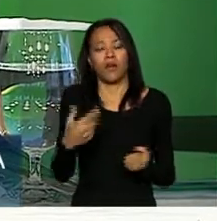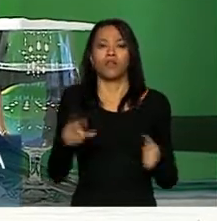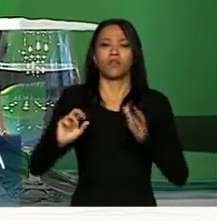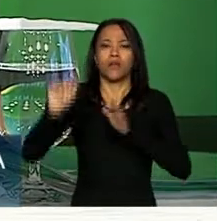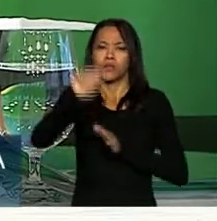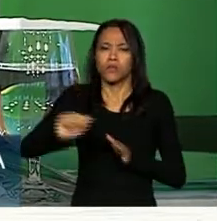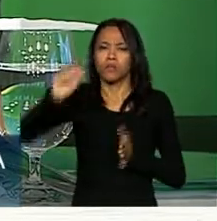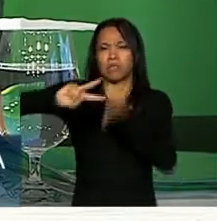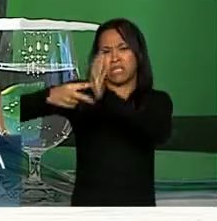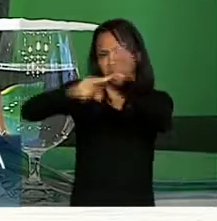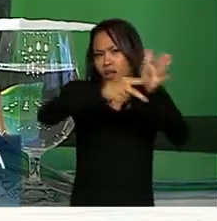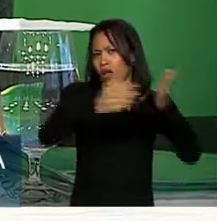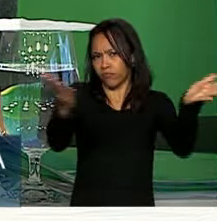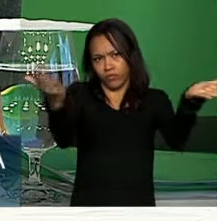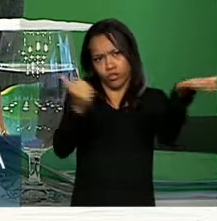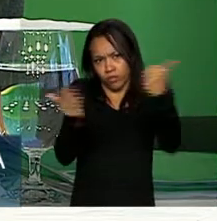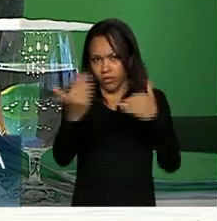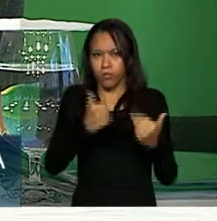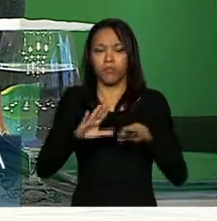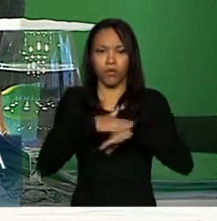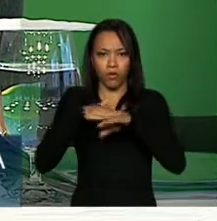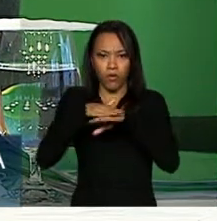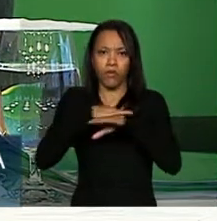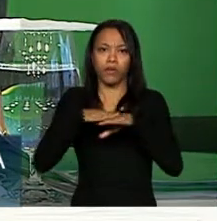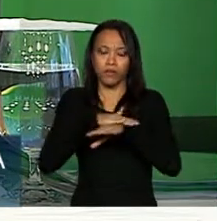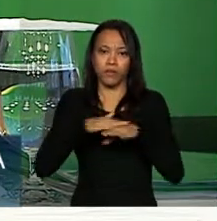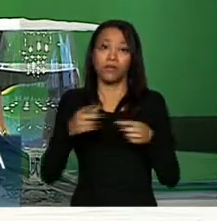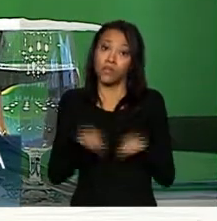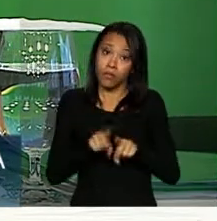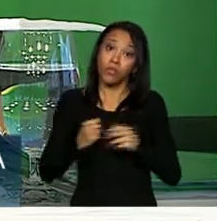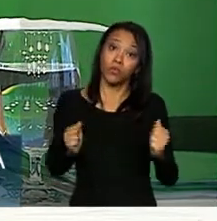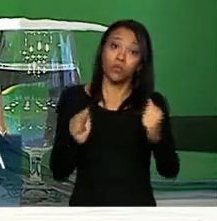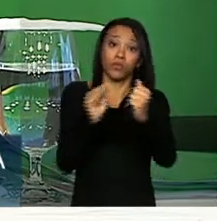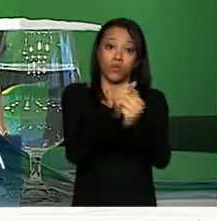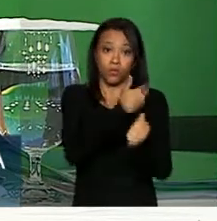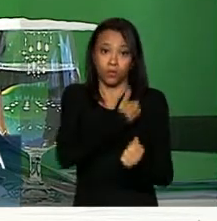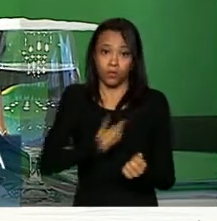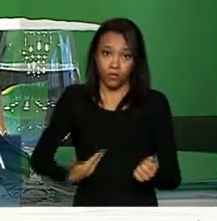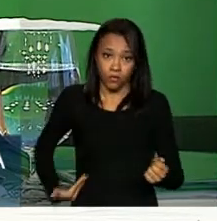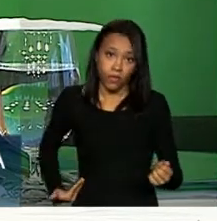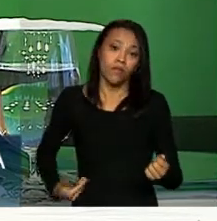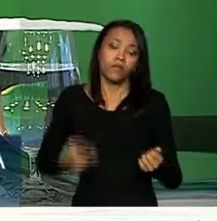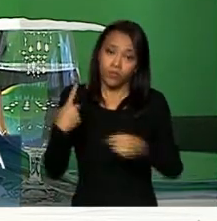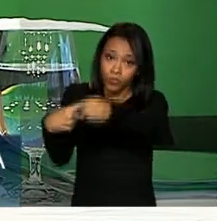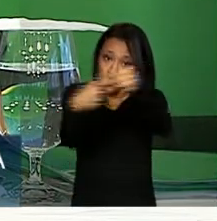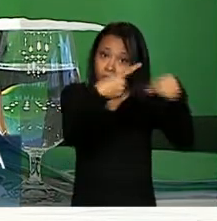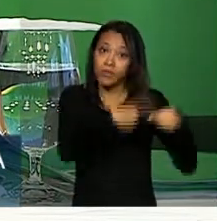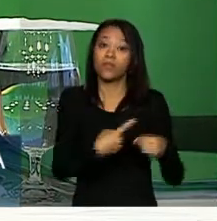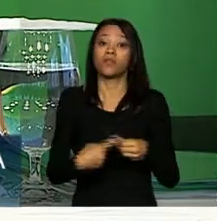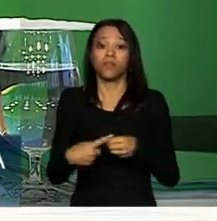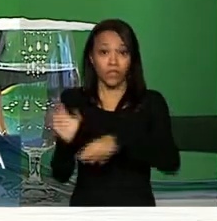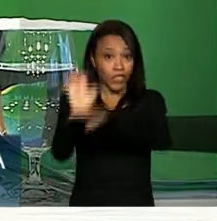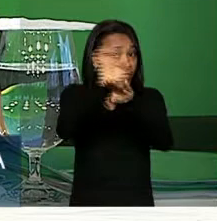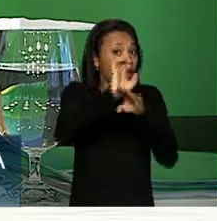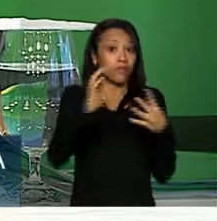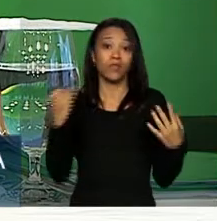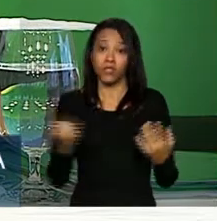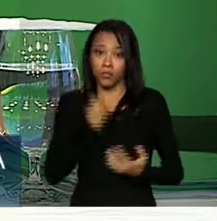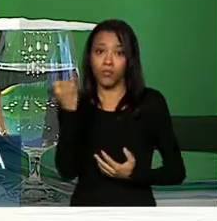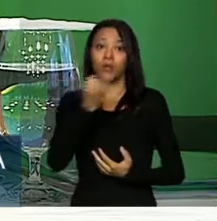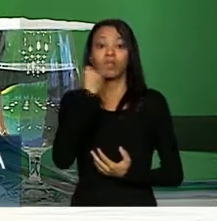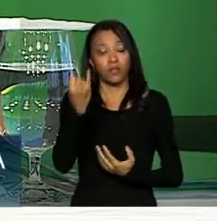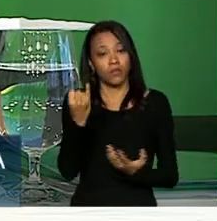próprio governo e também os entes subnacionais, estados e municípios têm sua participação, porque eles também são atores importantes,